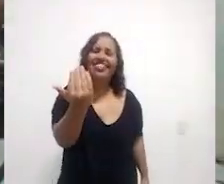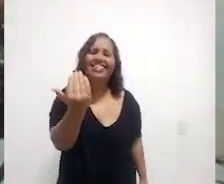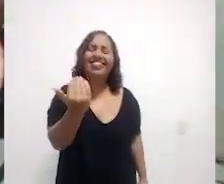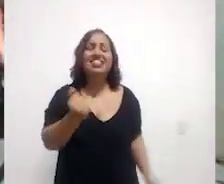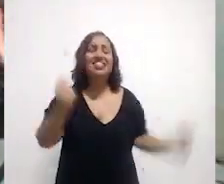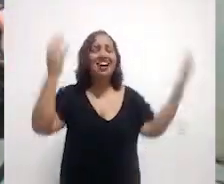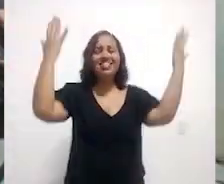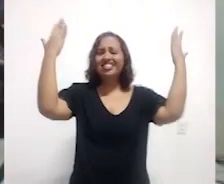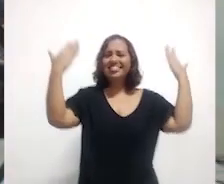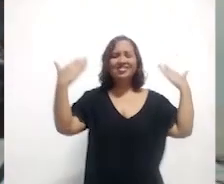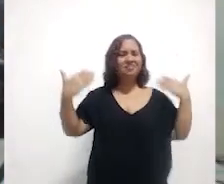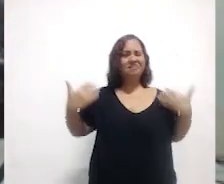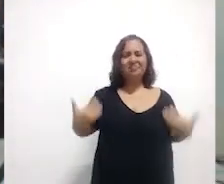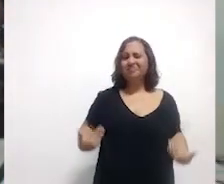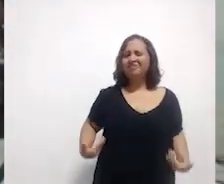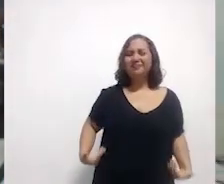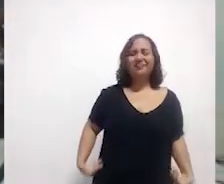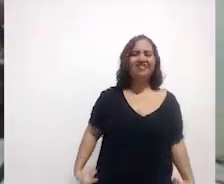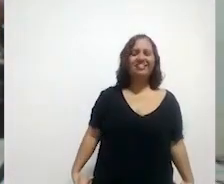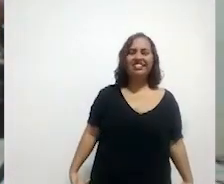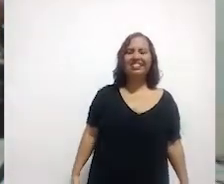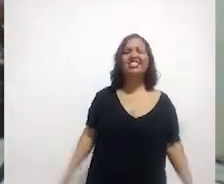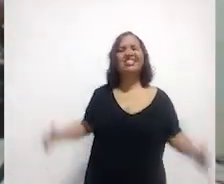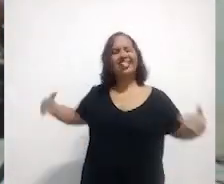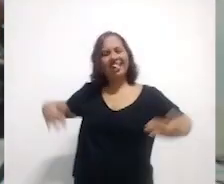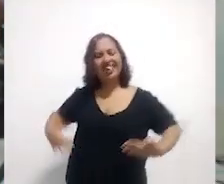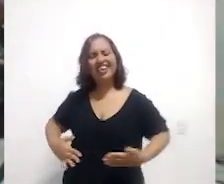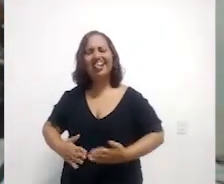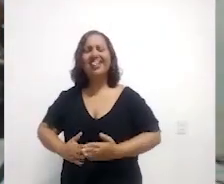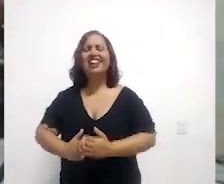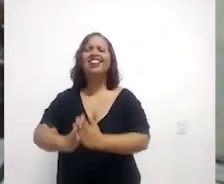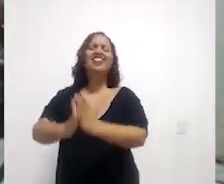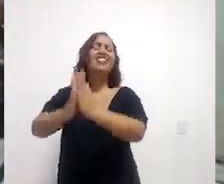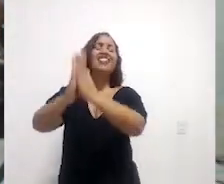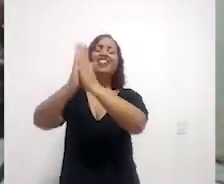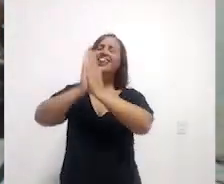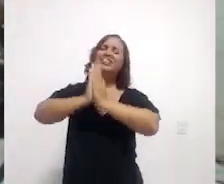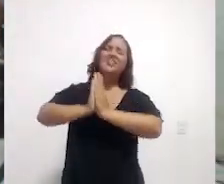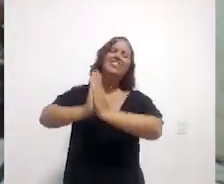Vem, assim como estás para